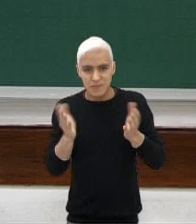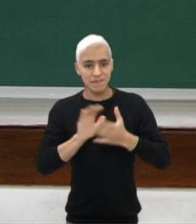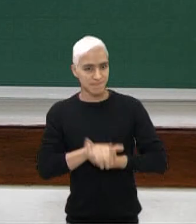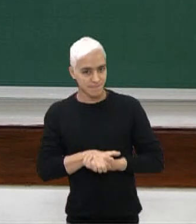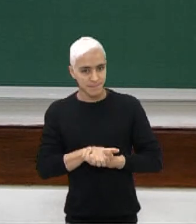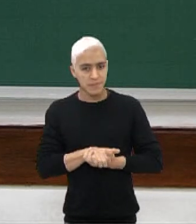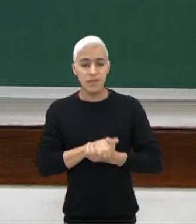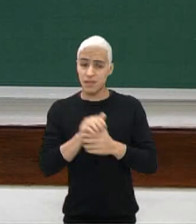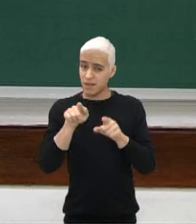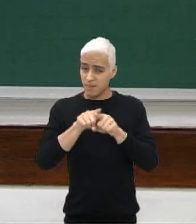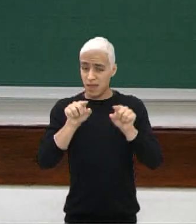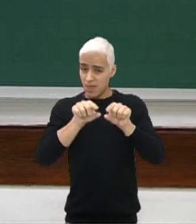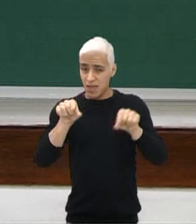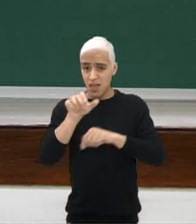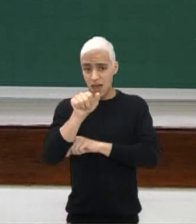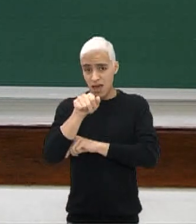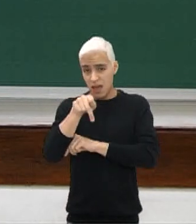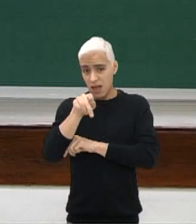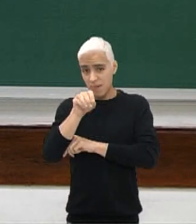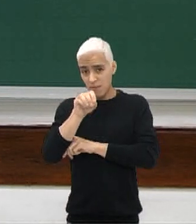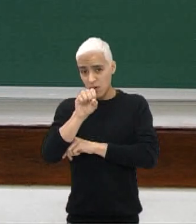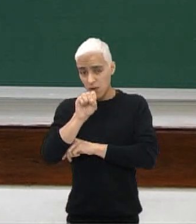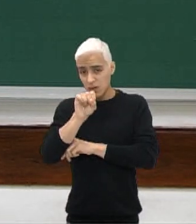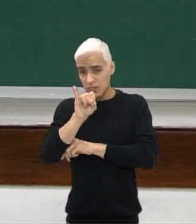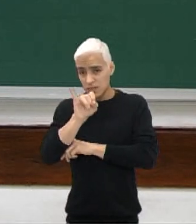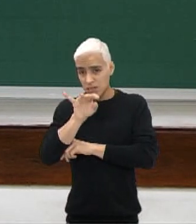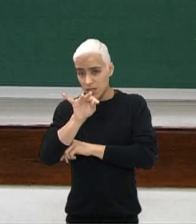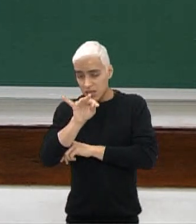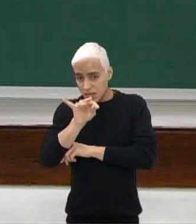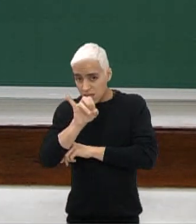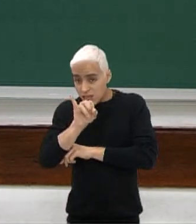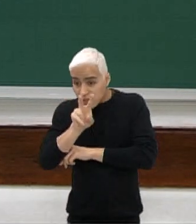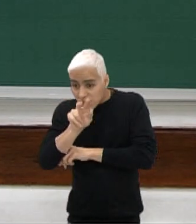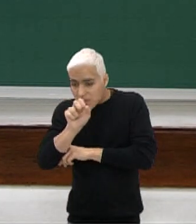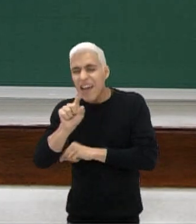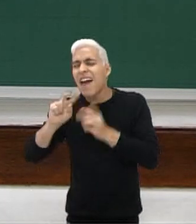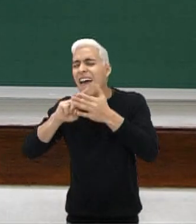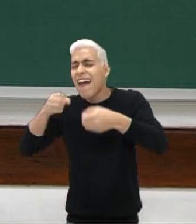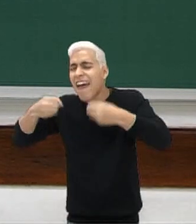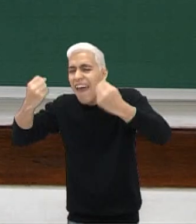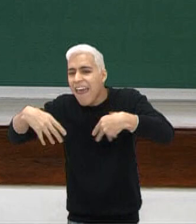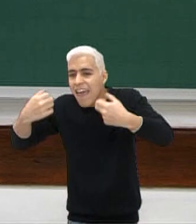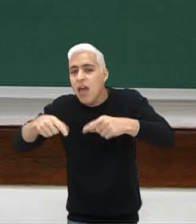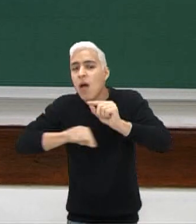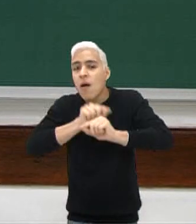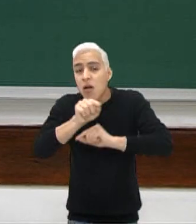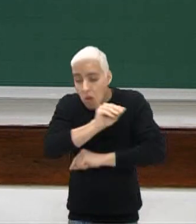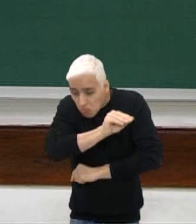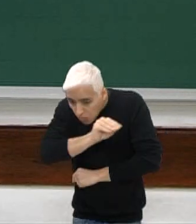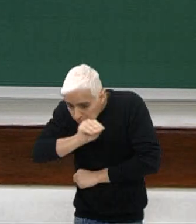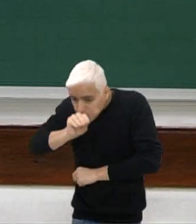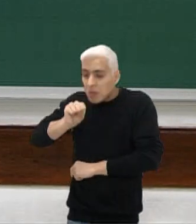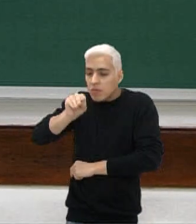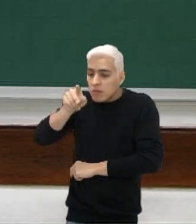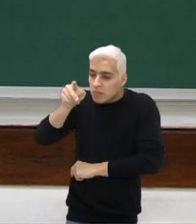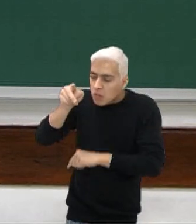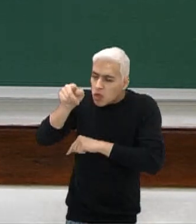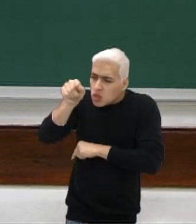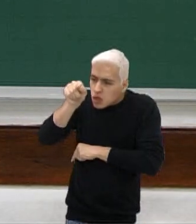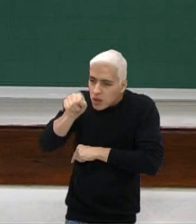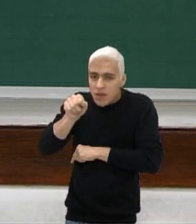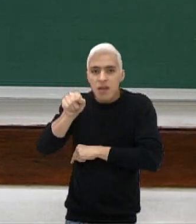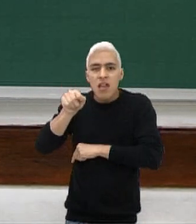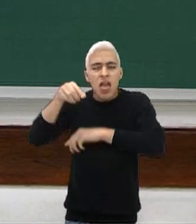as apositivas, que são explicações, e vou ter o quê? O uso de dois pontos. Com essas